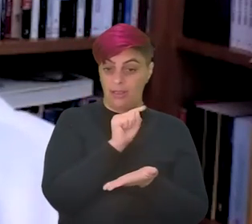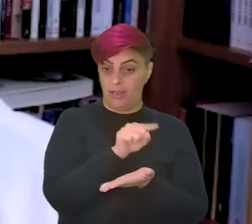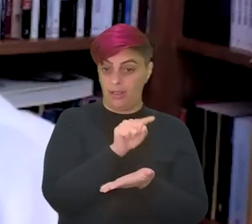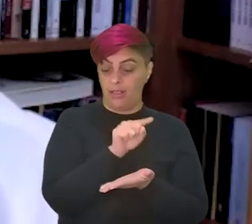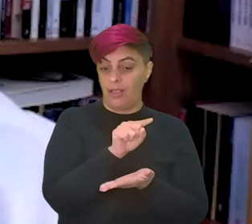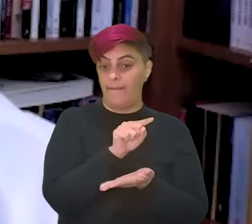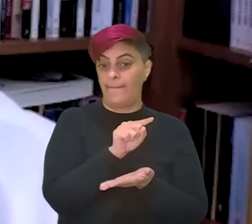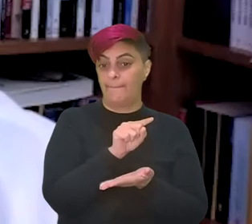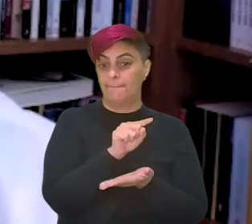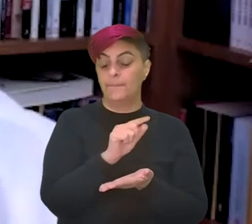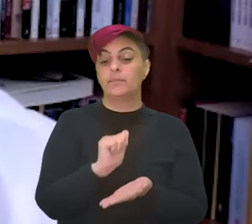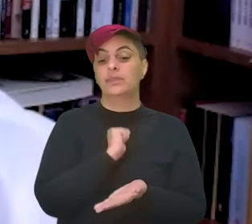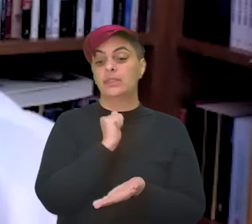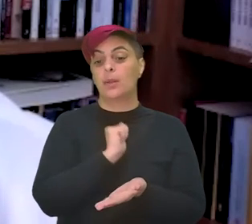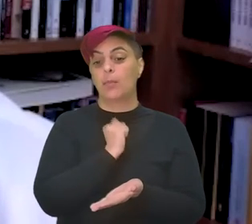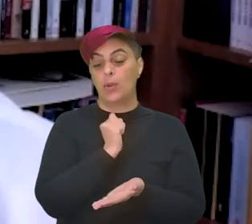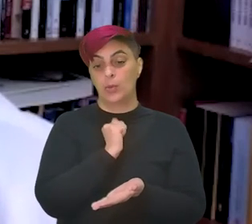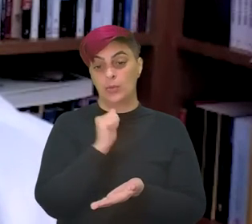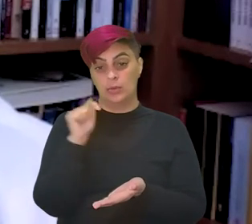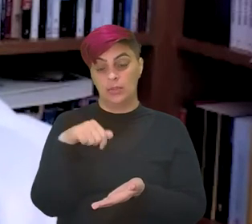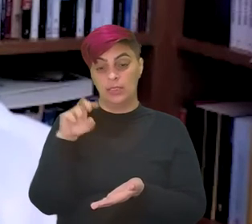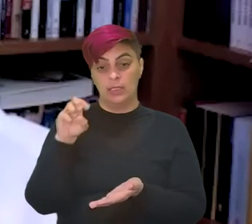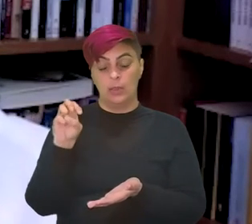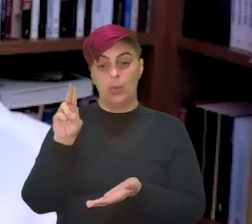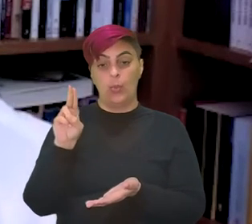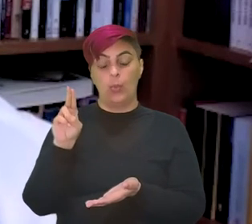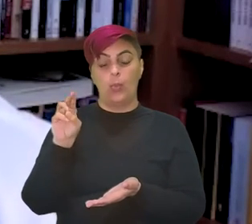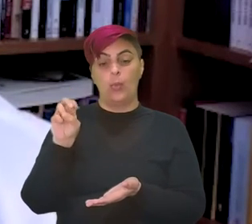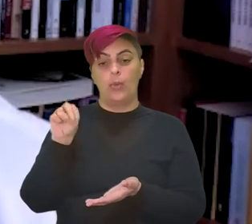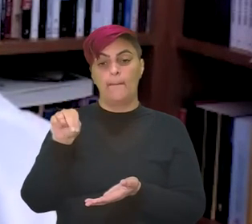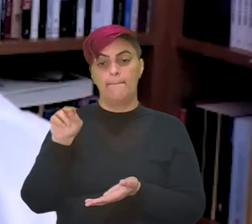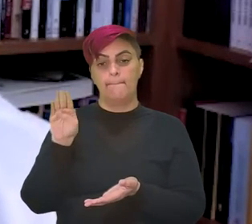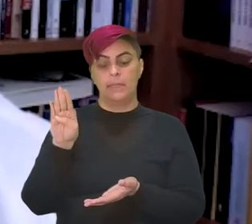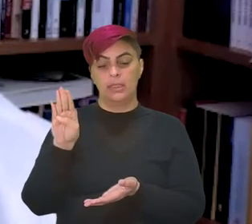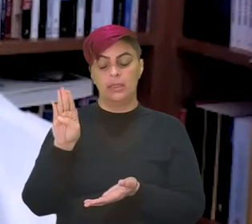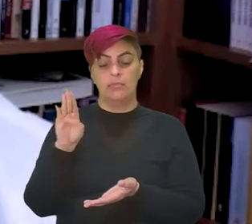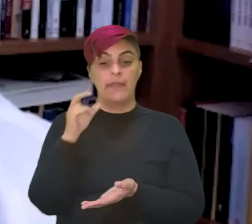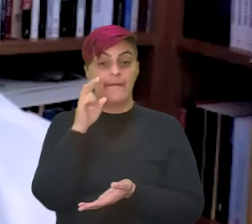do Departamento de Antropologia aqui na UNB para ver